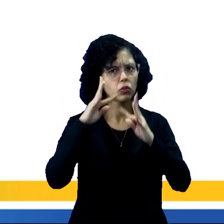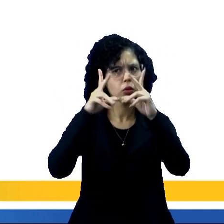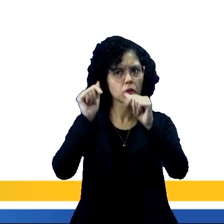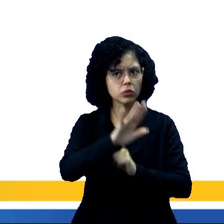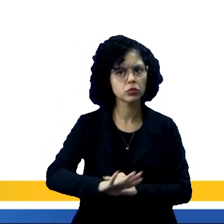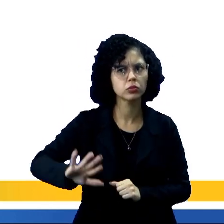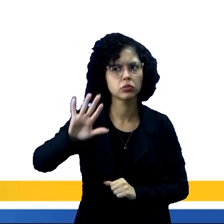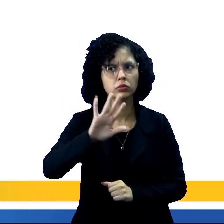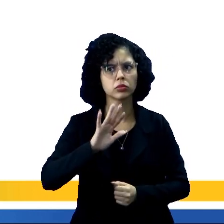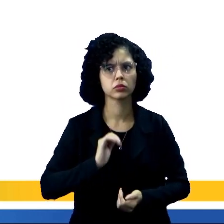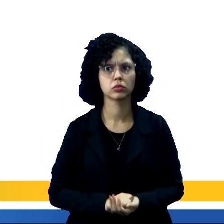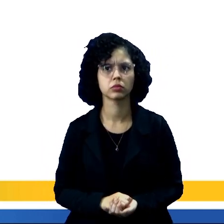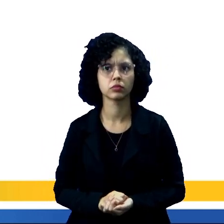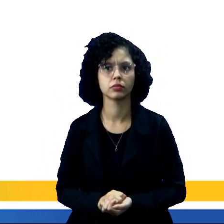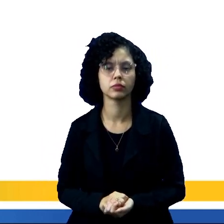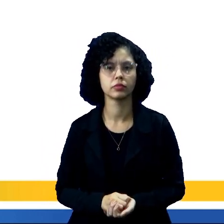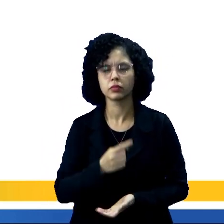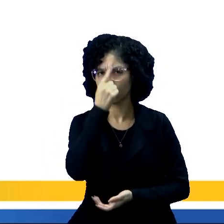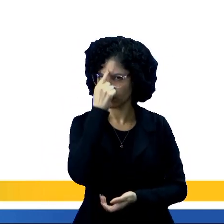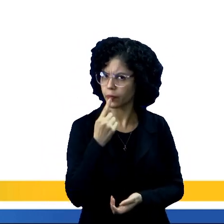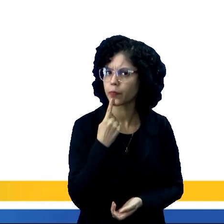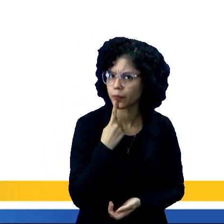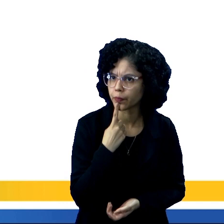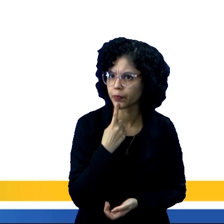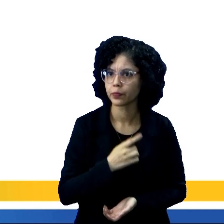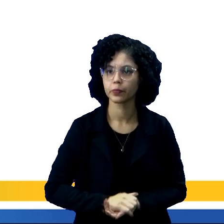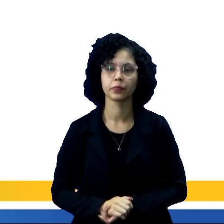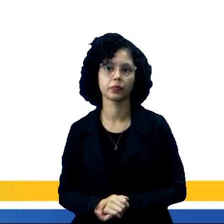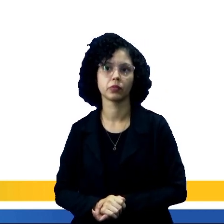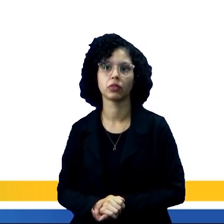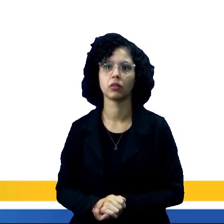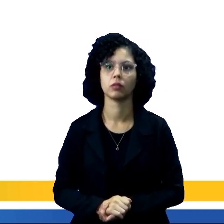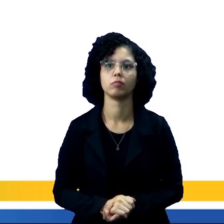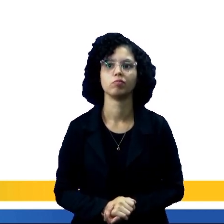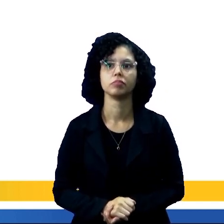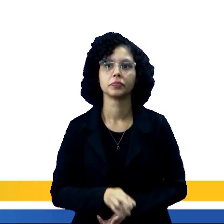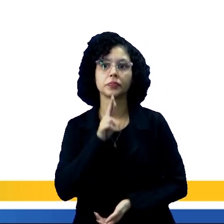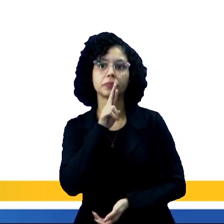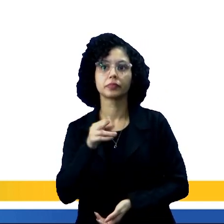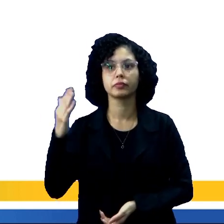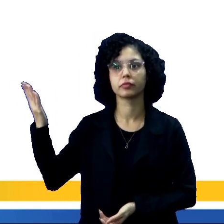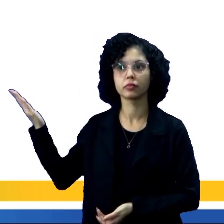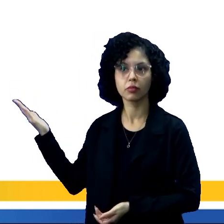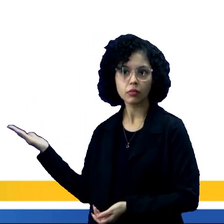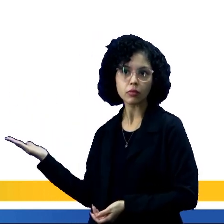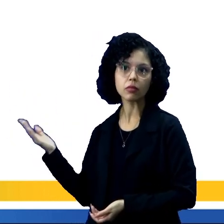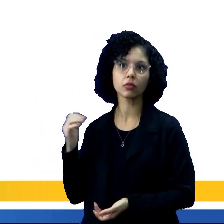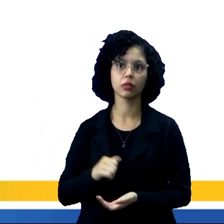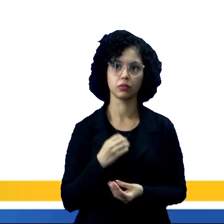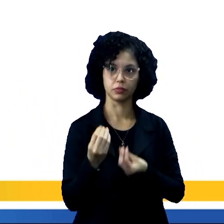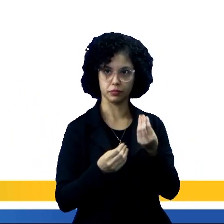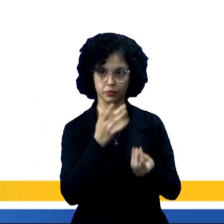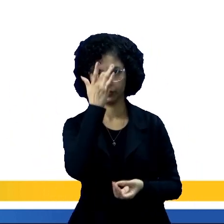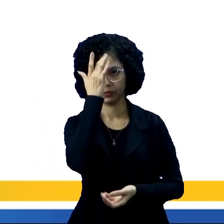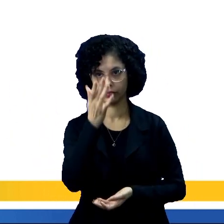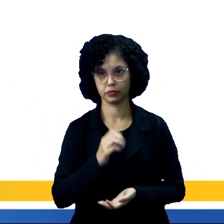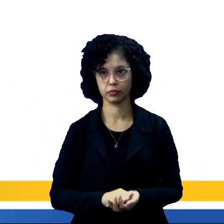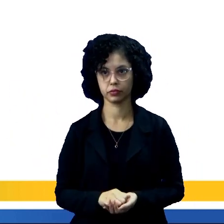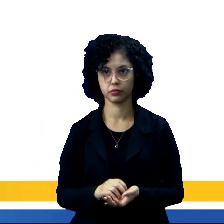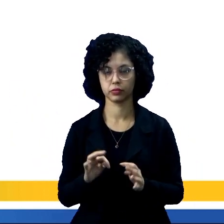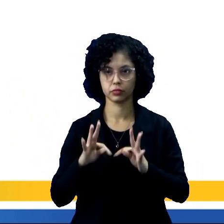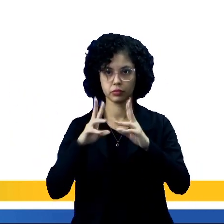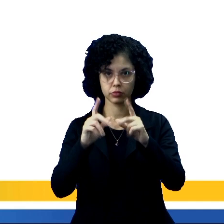qual o volume da área total dessa figura? Opa, olha aí como é fácil.